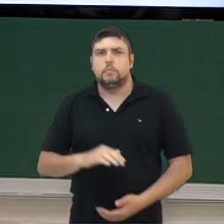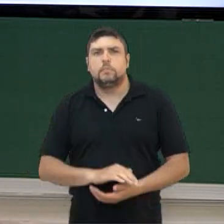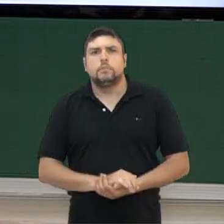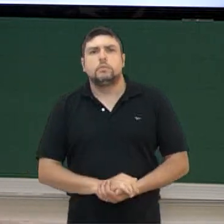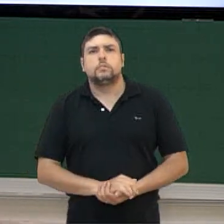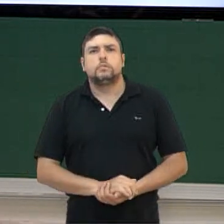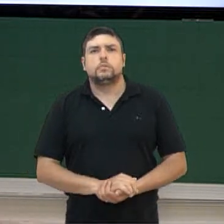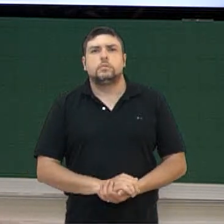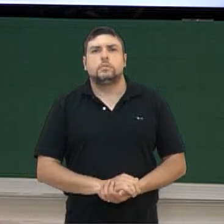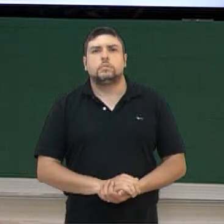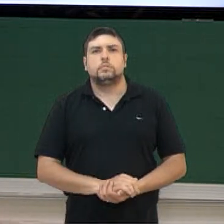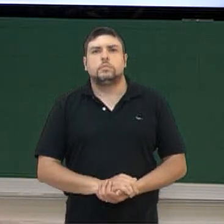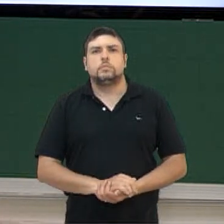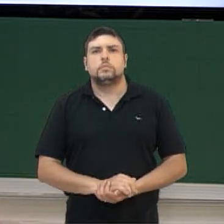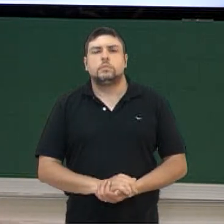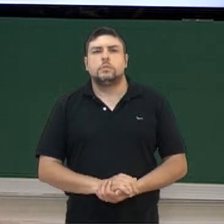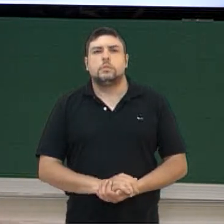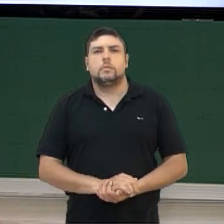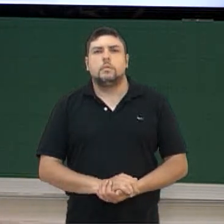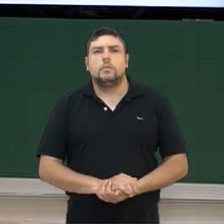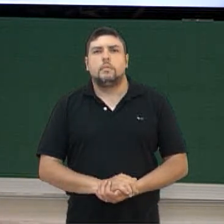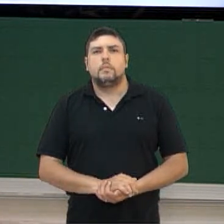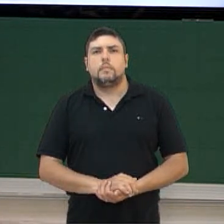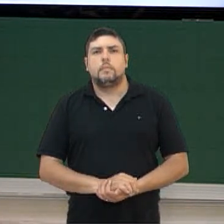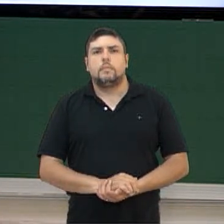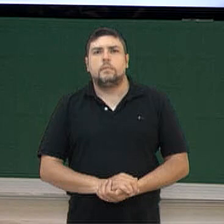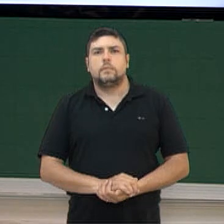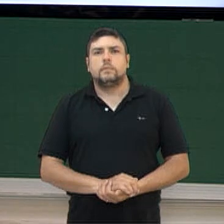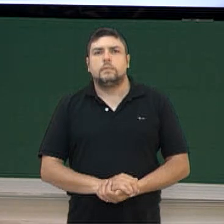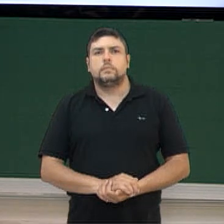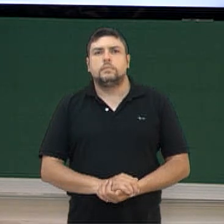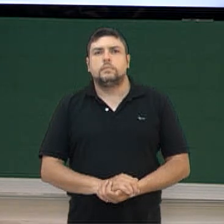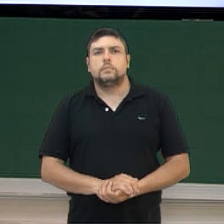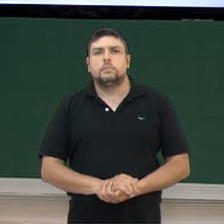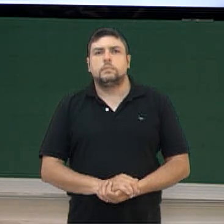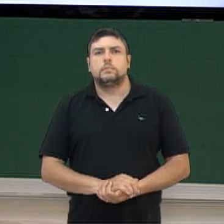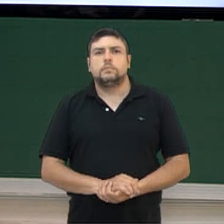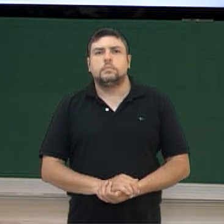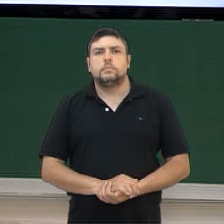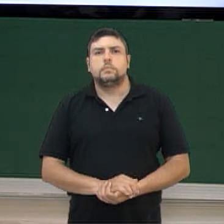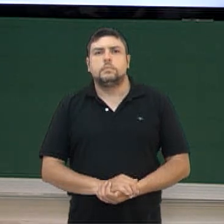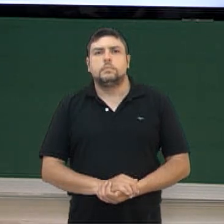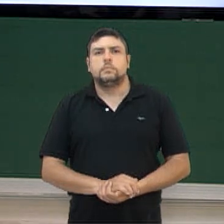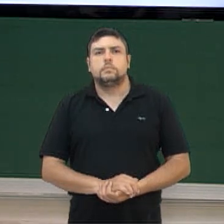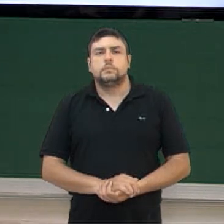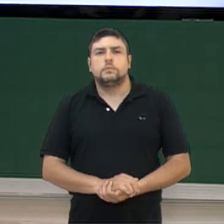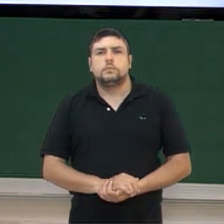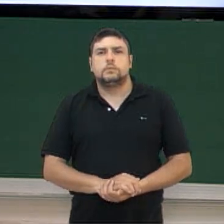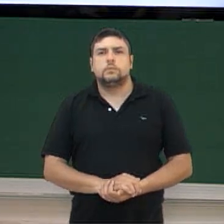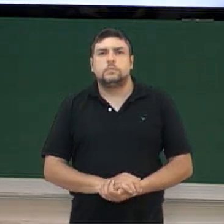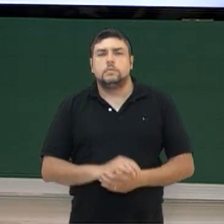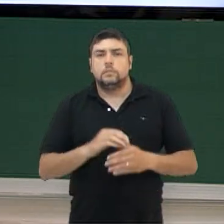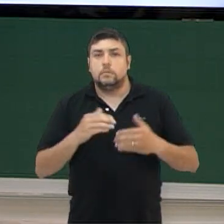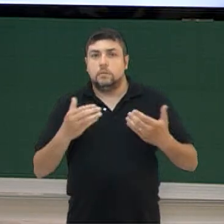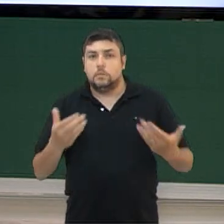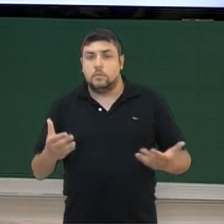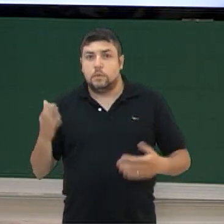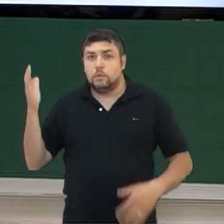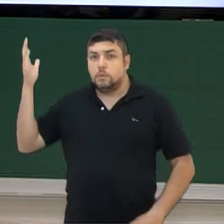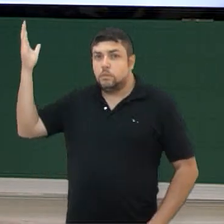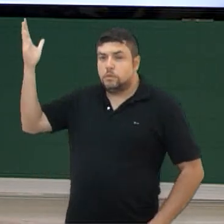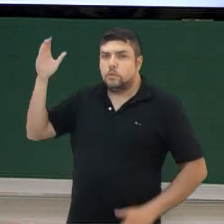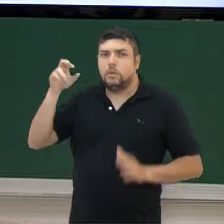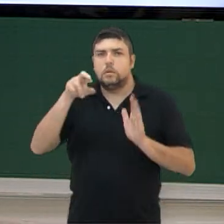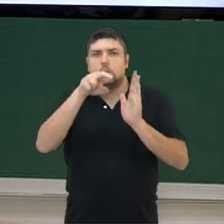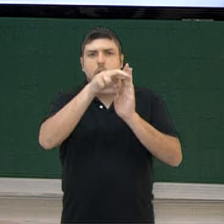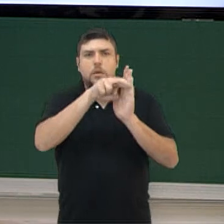a potência de uma potência, o produto, expoente zero, expoente negativo, expoente fracionário. Deixei todos ali. E